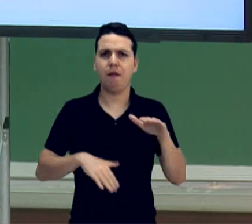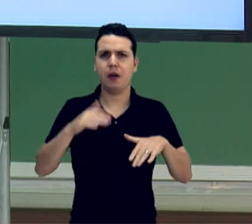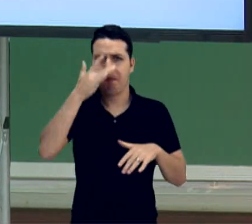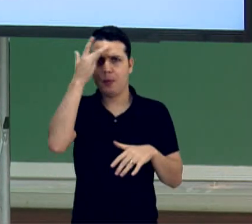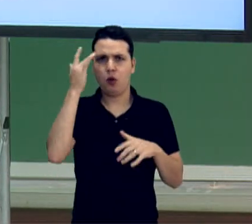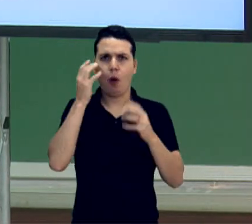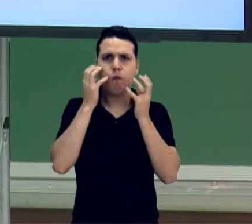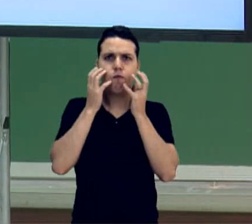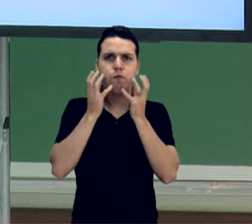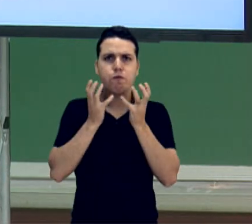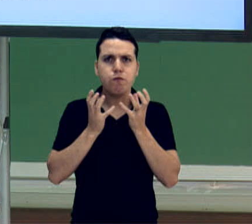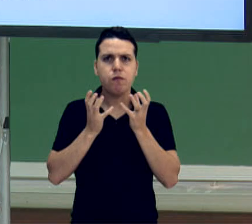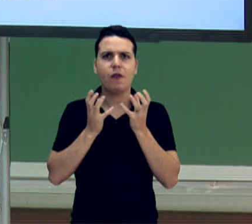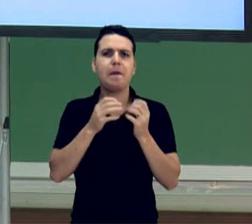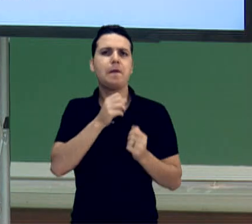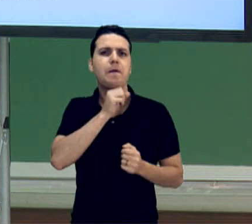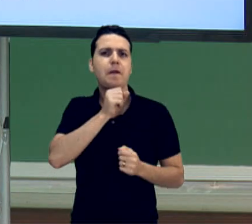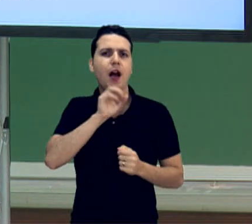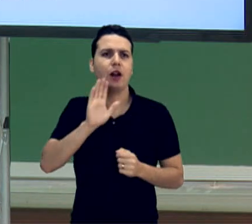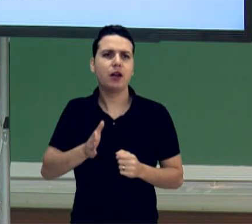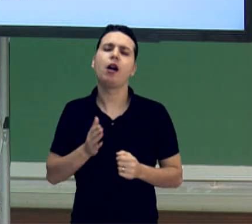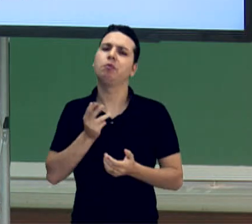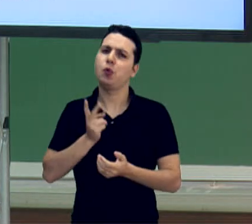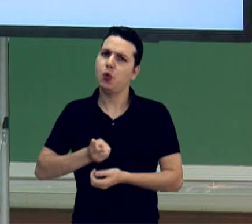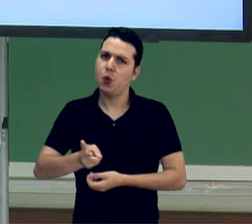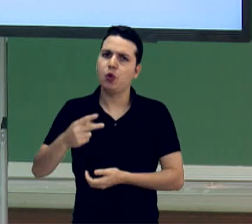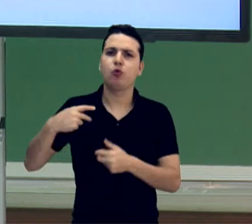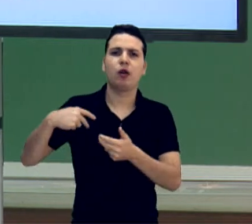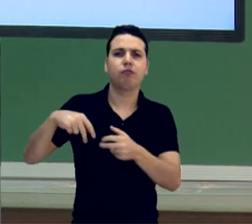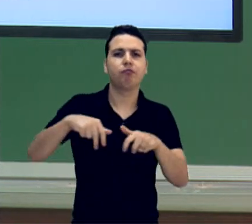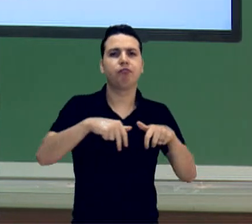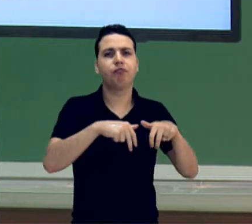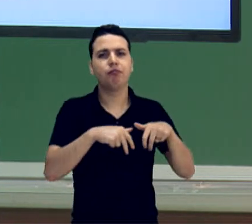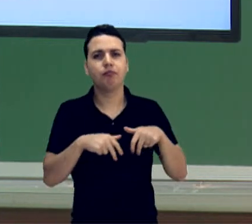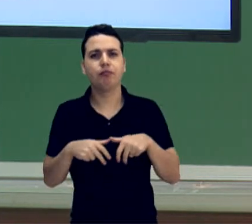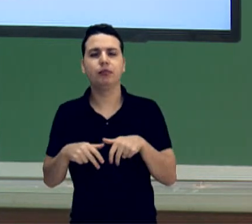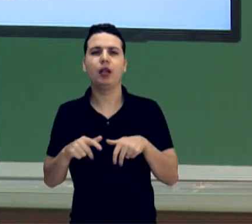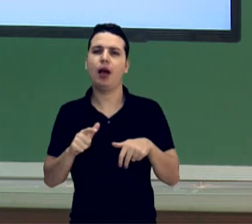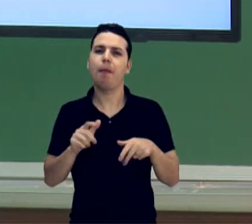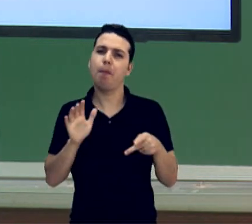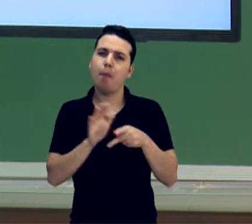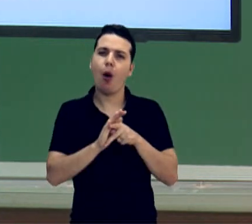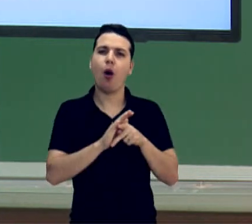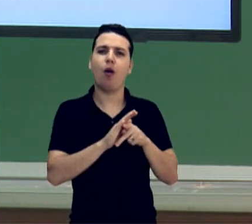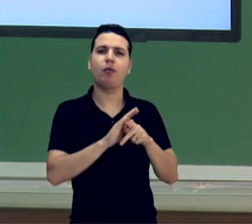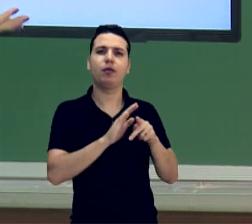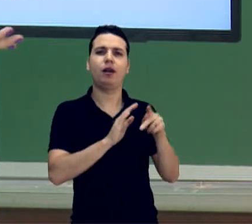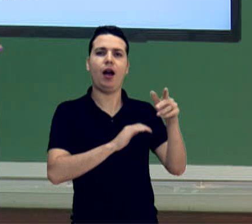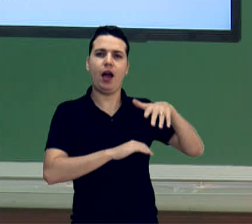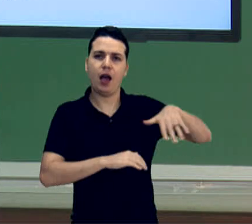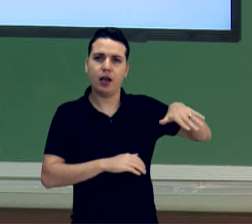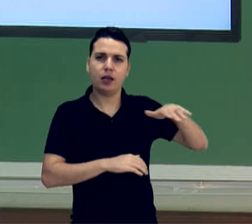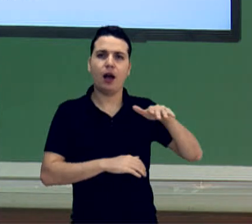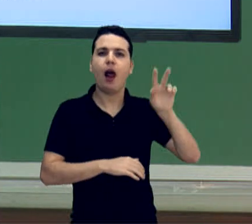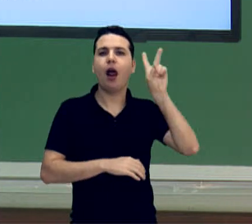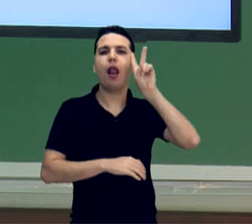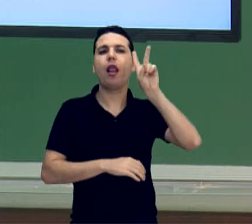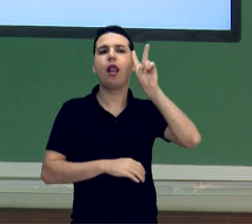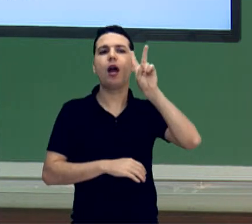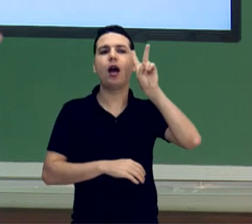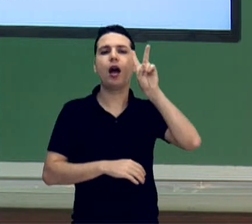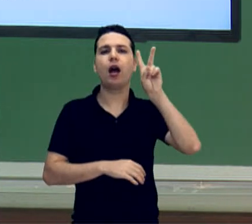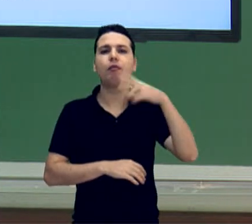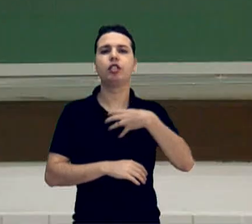cara, continua dançando o shot figurado, que ele é bonito, ele é típico, ele relembra, né,